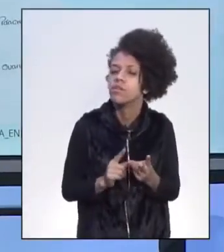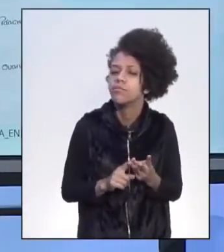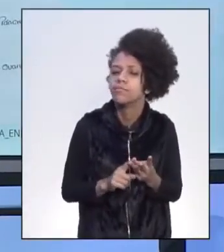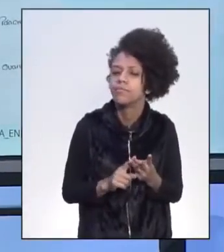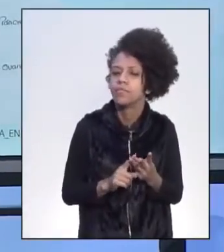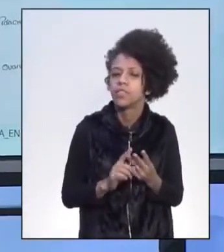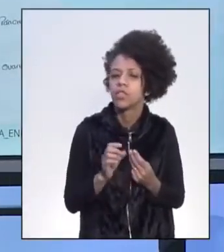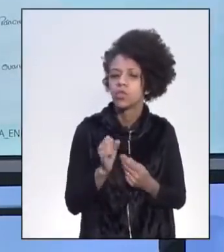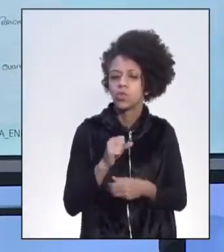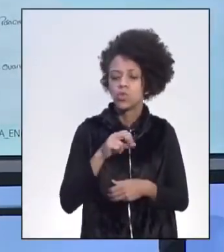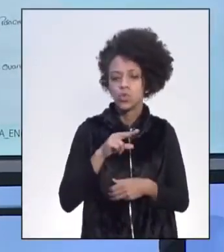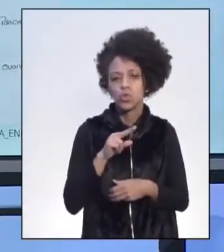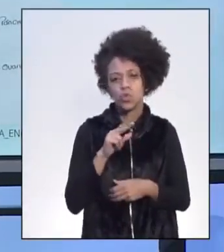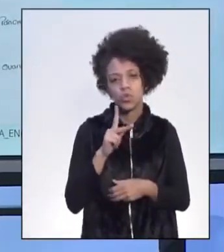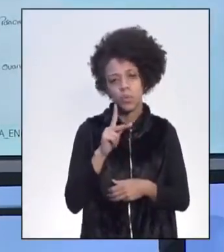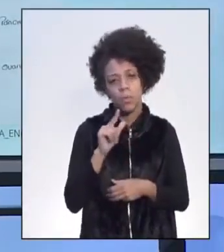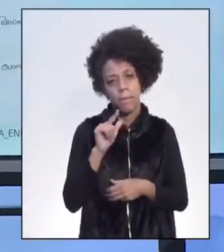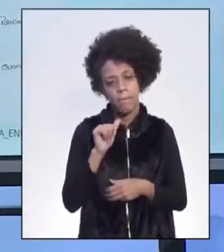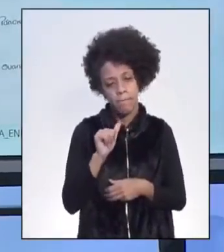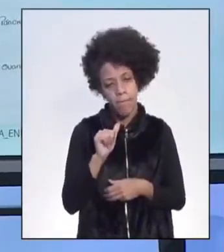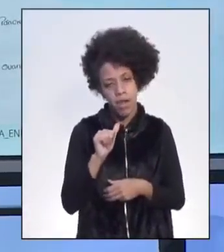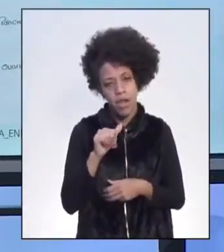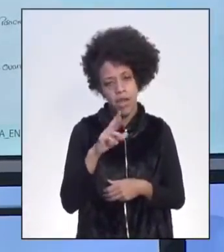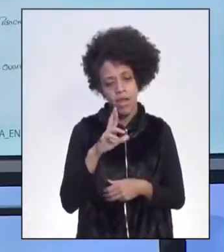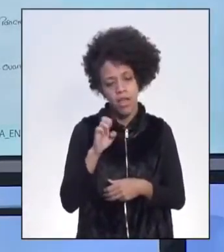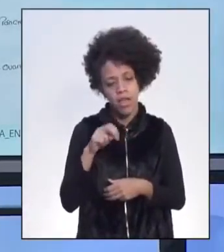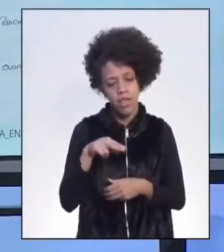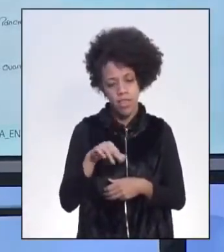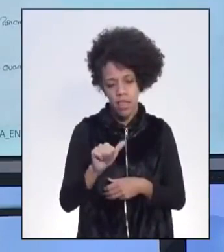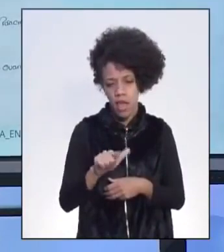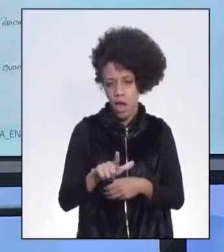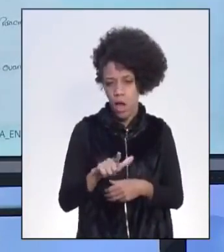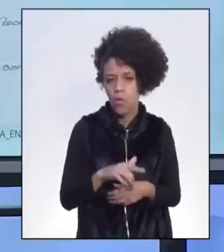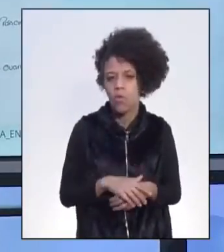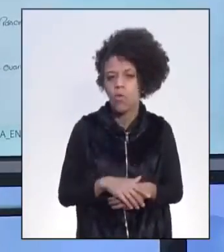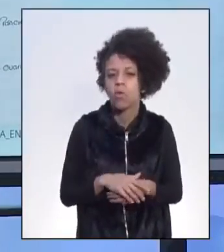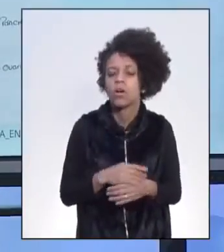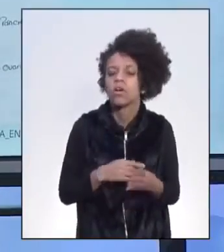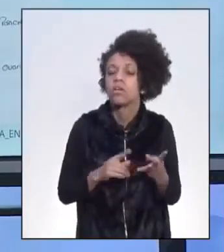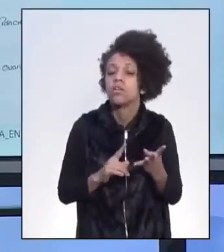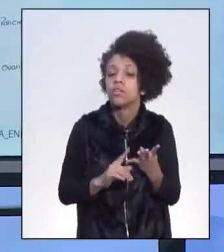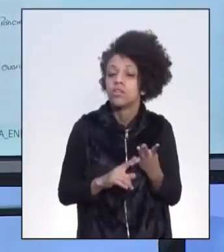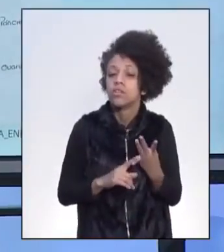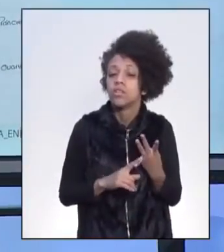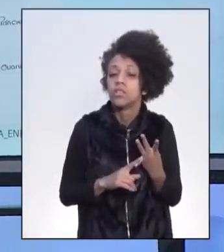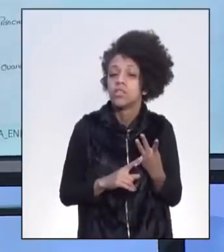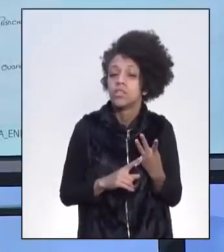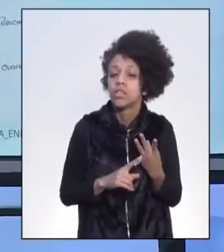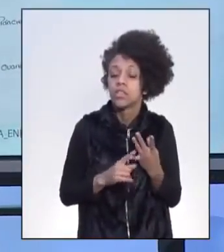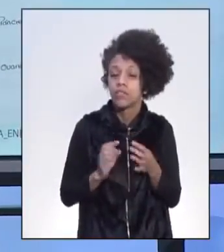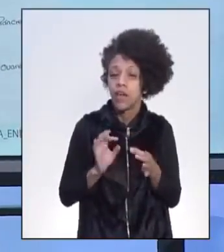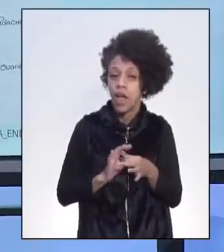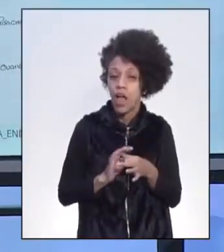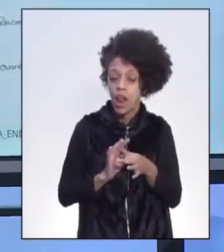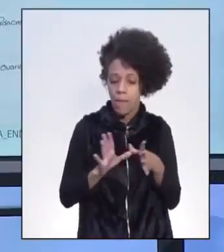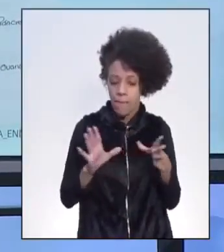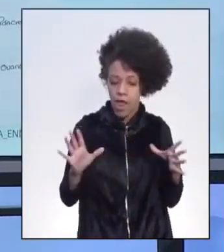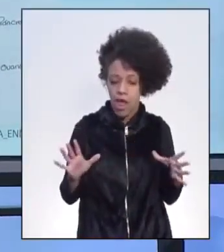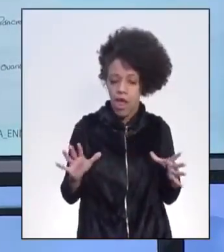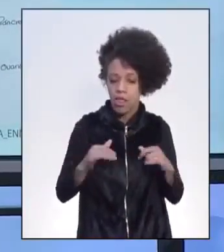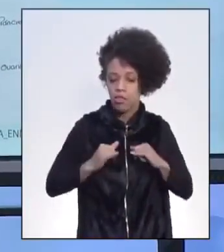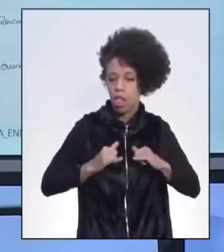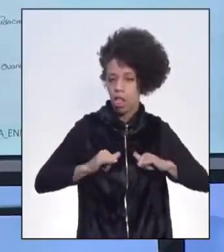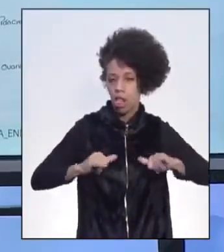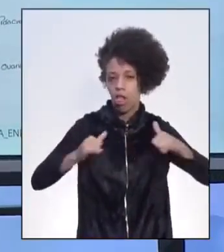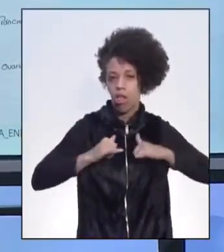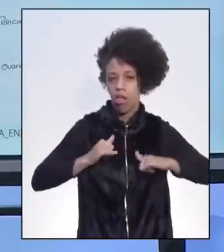da suprarrenal, falou do timo, né, responsável pela defesa do corpo, suprarrenal, que vai liberar adrenalina, falou